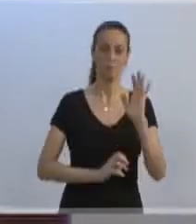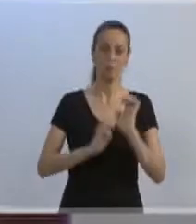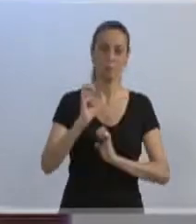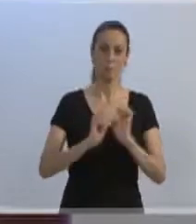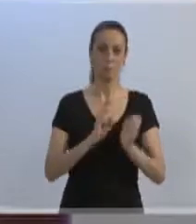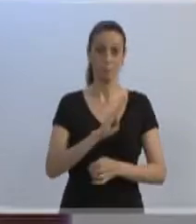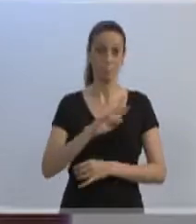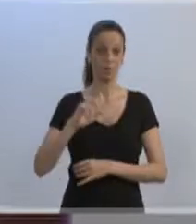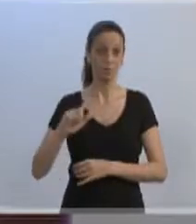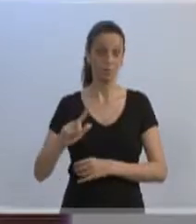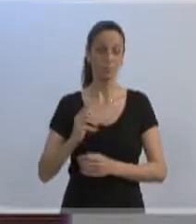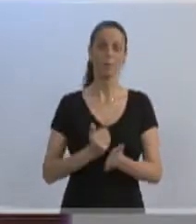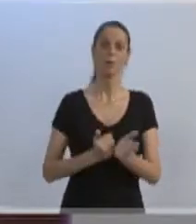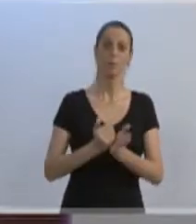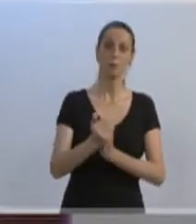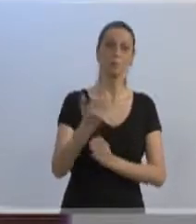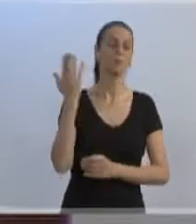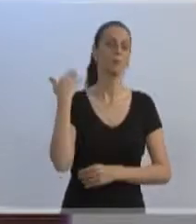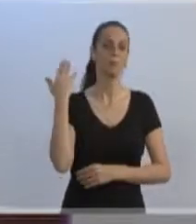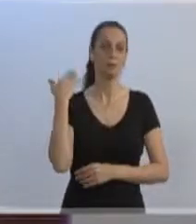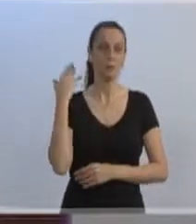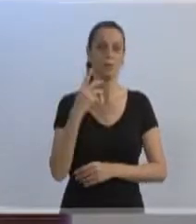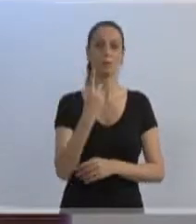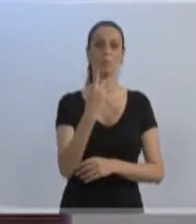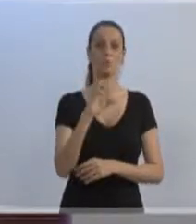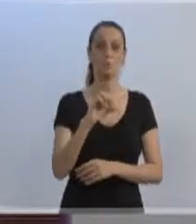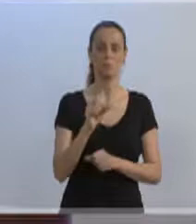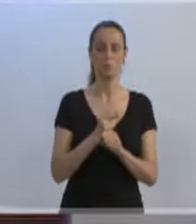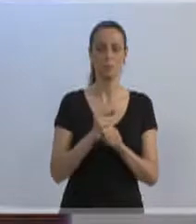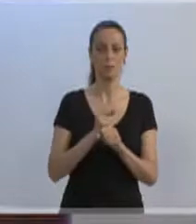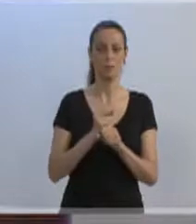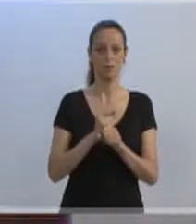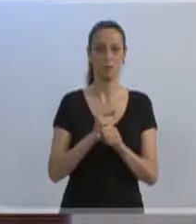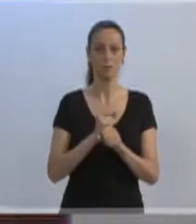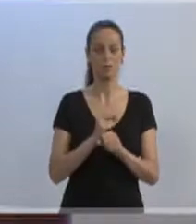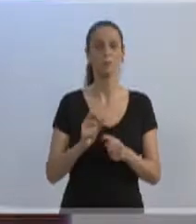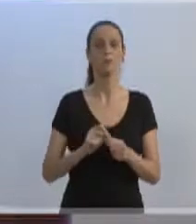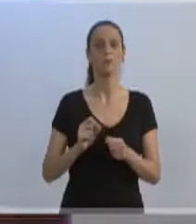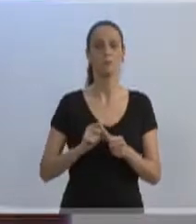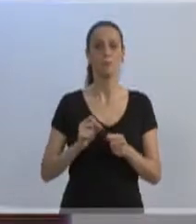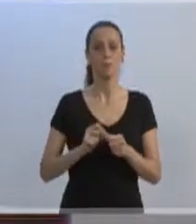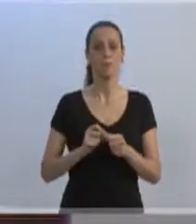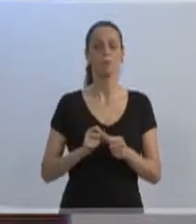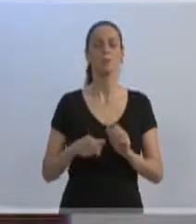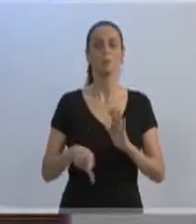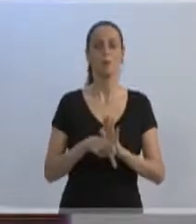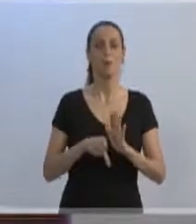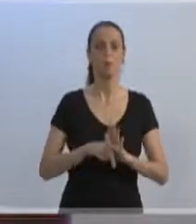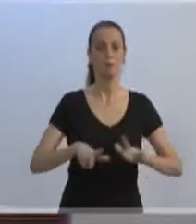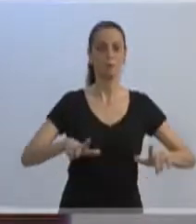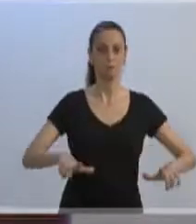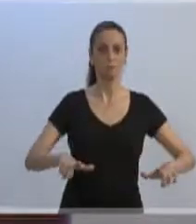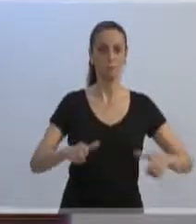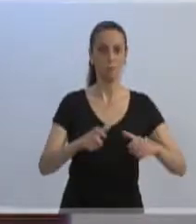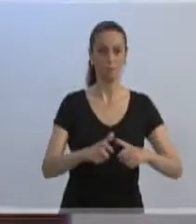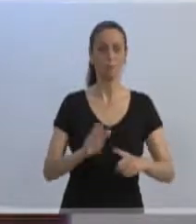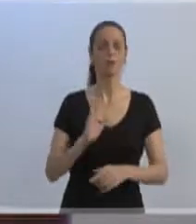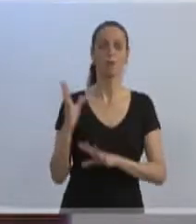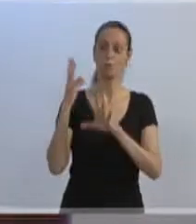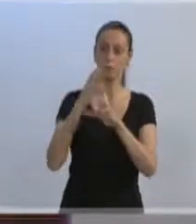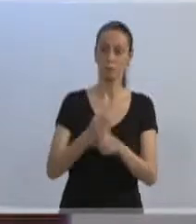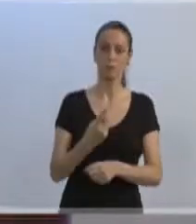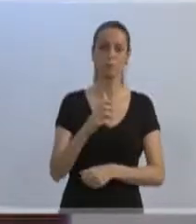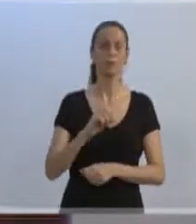que começou suas atividades há 19 anos fabricando jogos americanos e hoje 19 anos